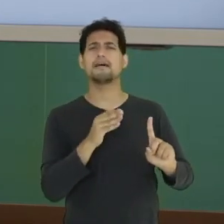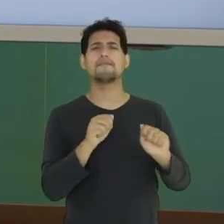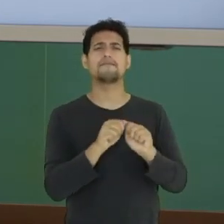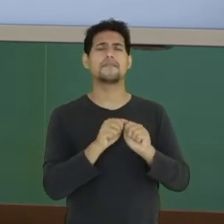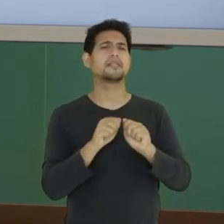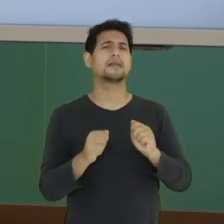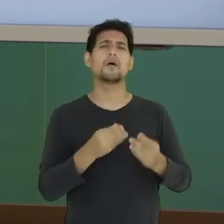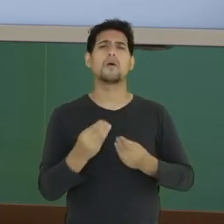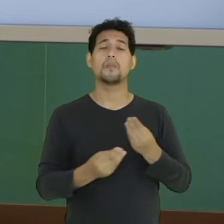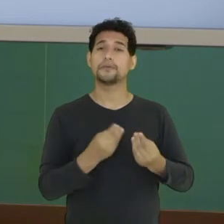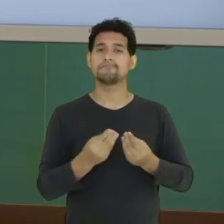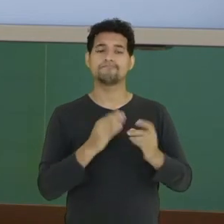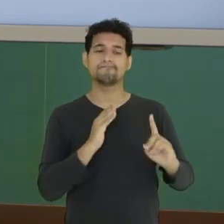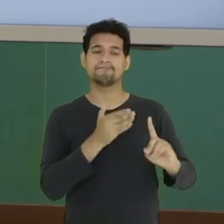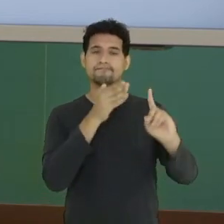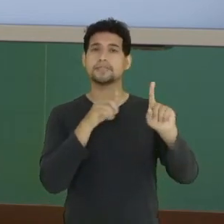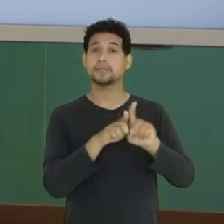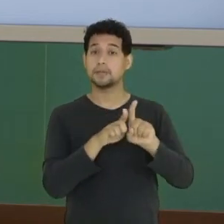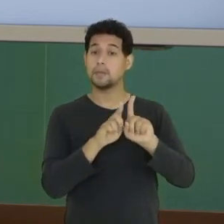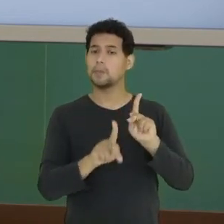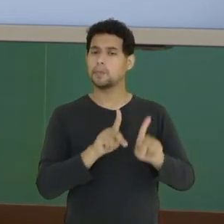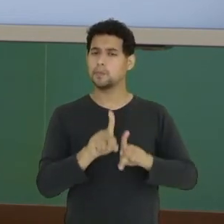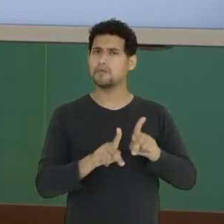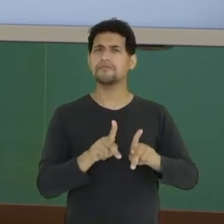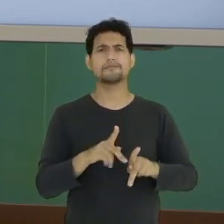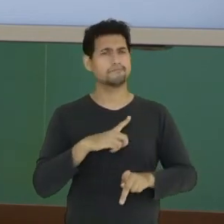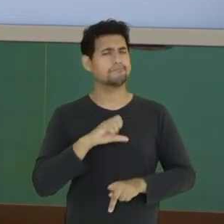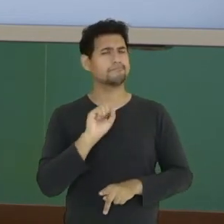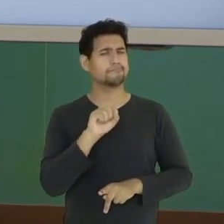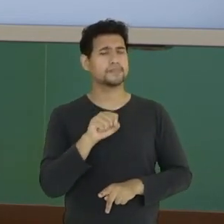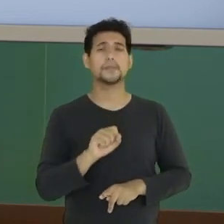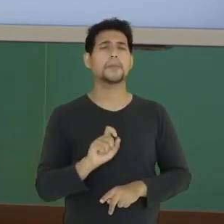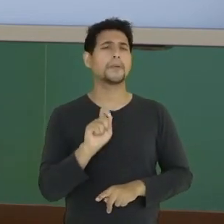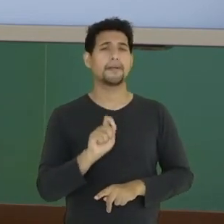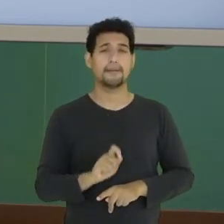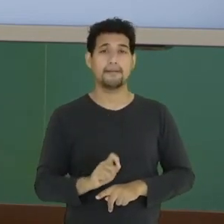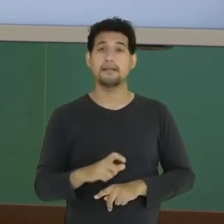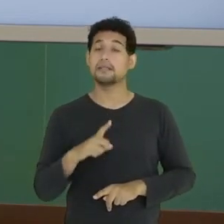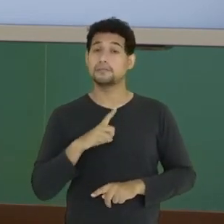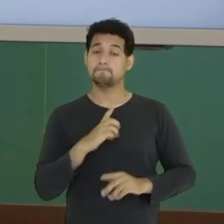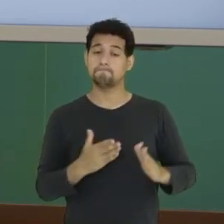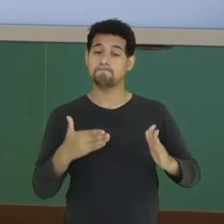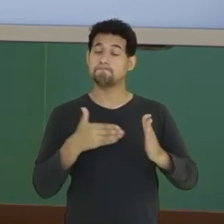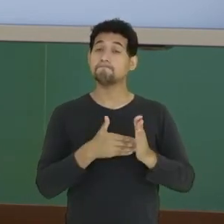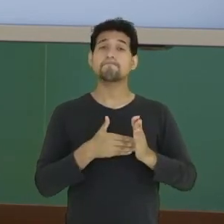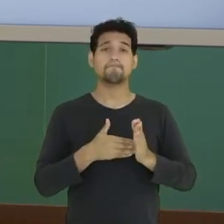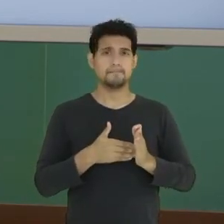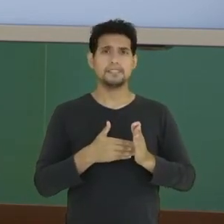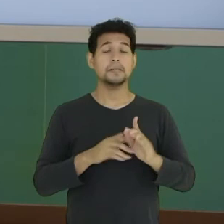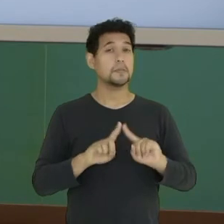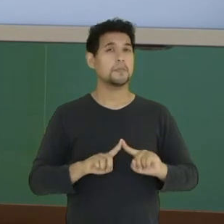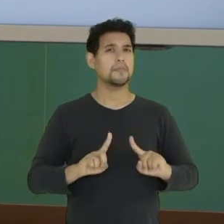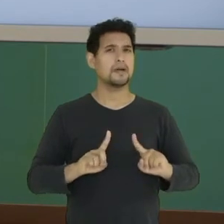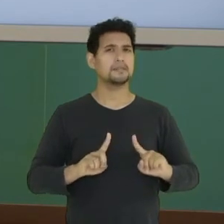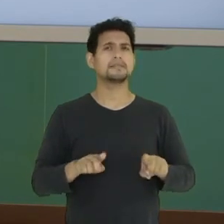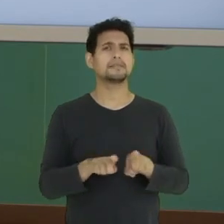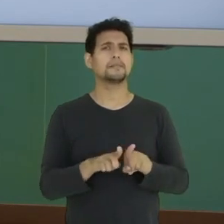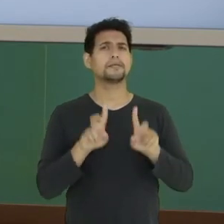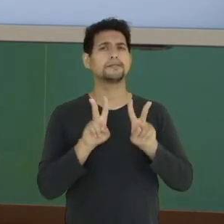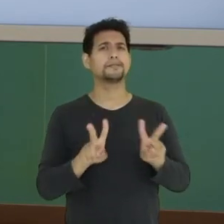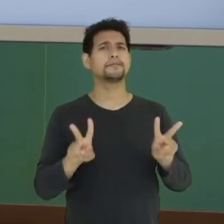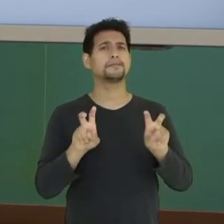exercida diretamente pelo povo, tinha, obviamente, os seus limites. Dentre eles, a questão